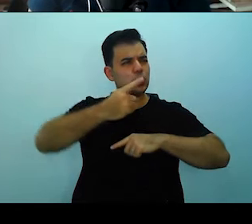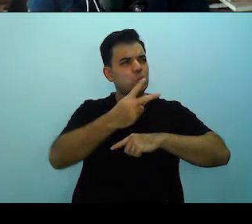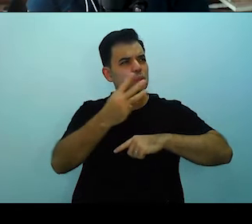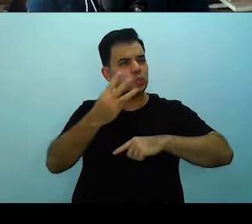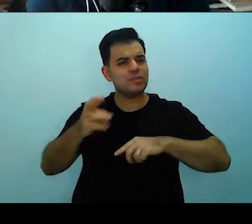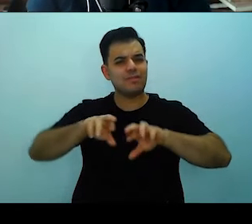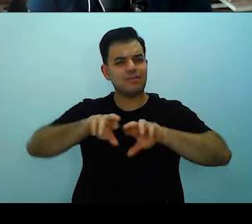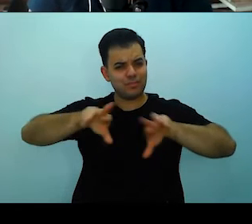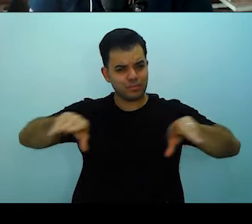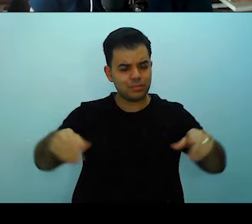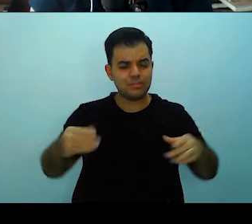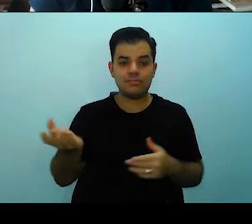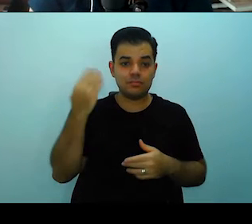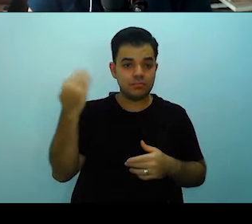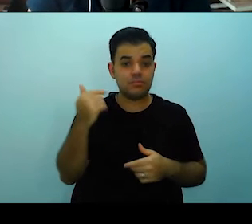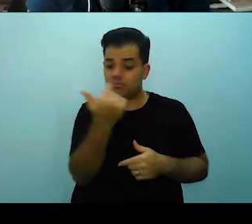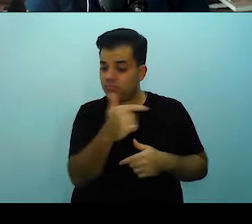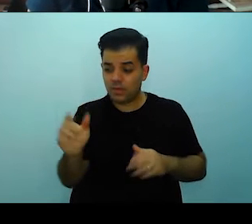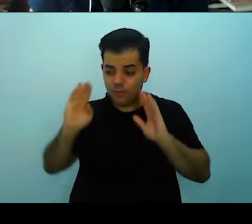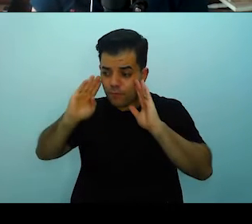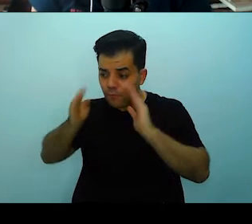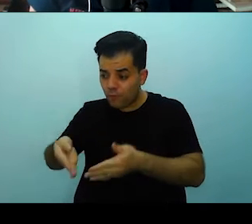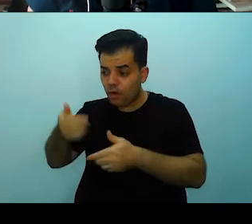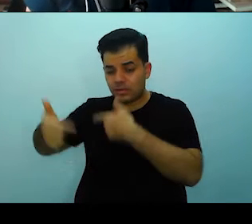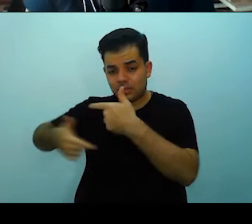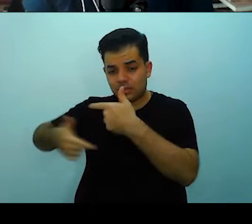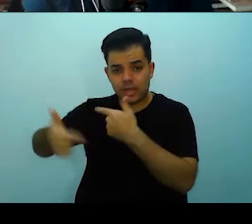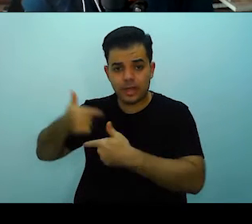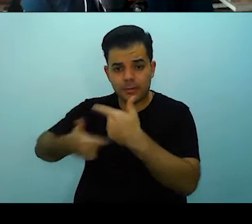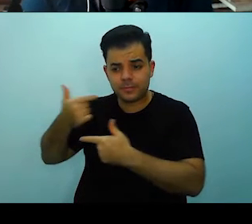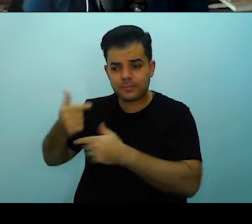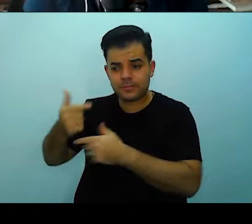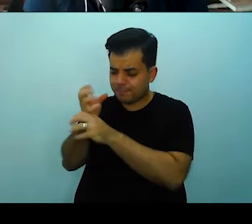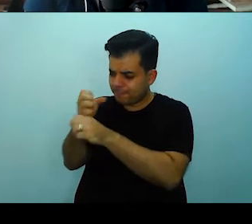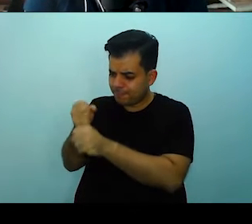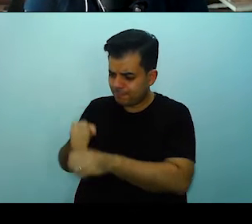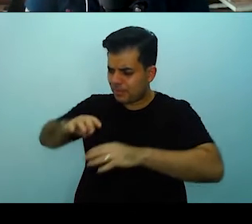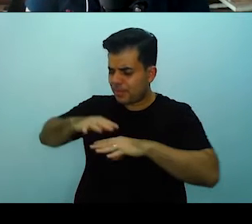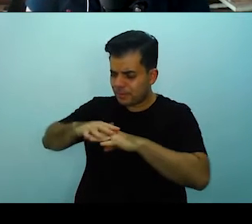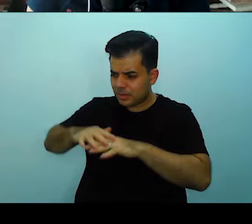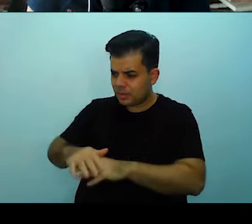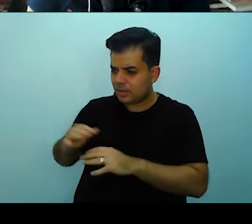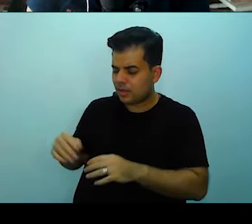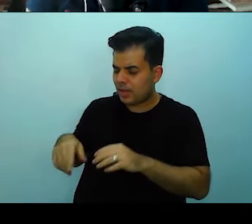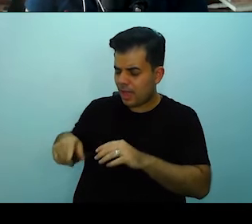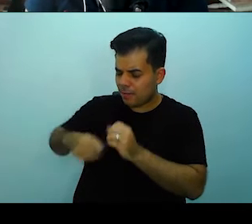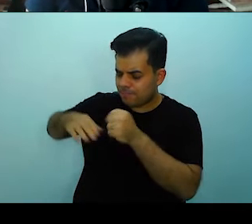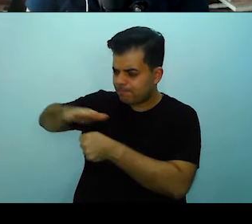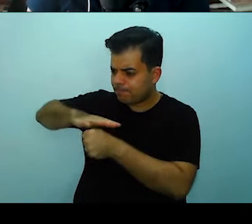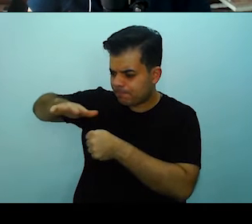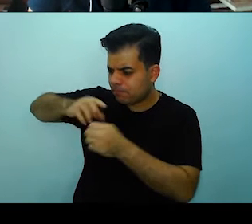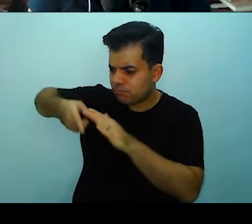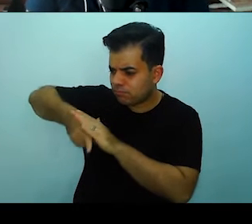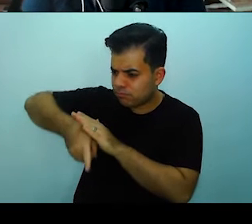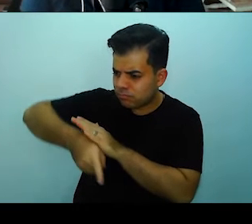não tem muito trabalho focado na matemática avançada, se a gente for pesquisar na literatura, tudo orbita em torno da